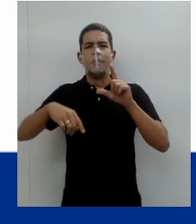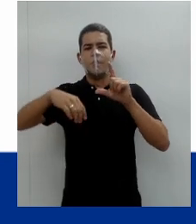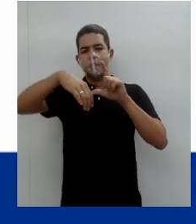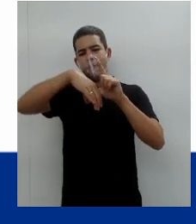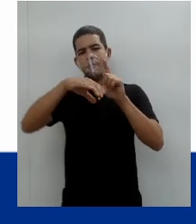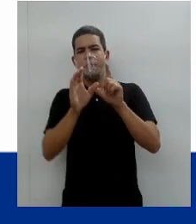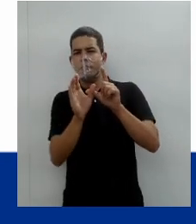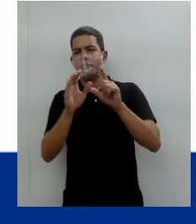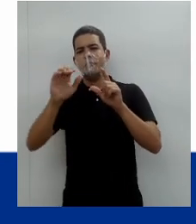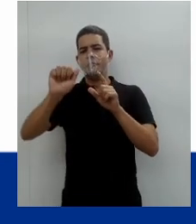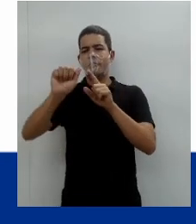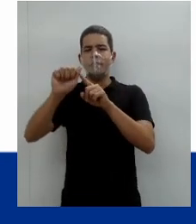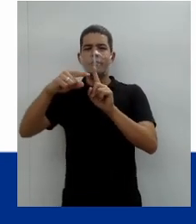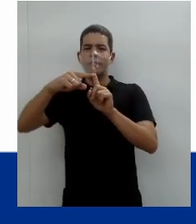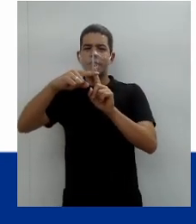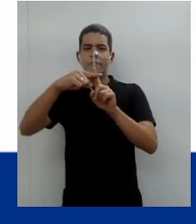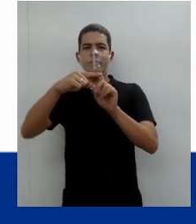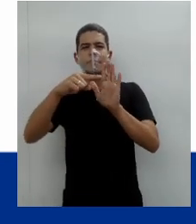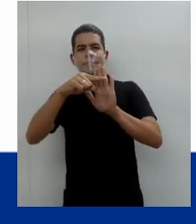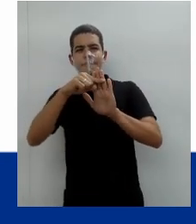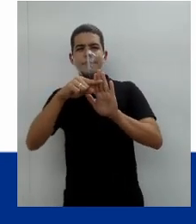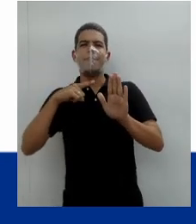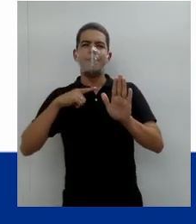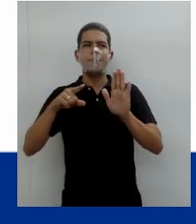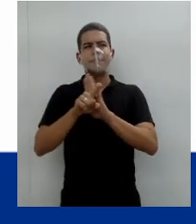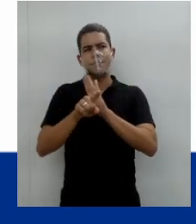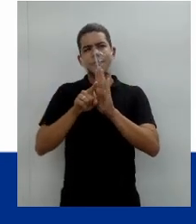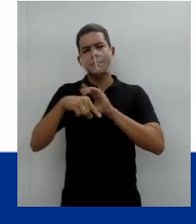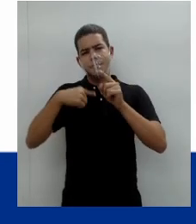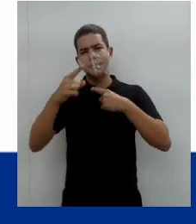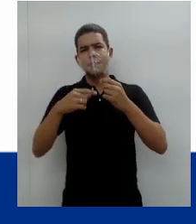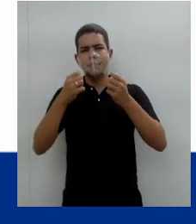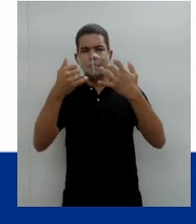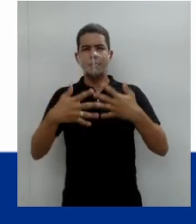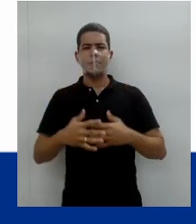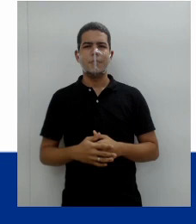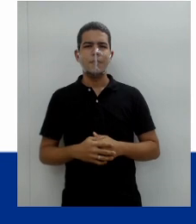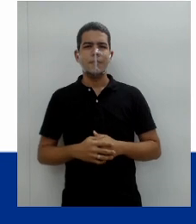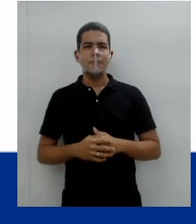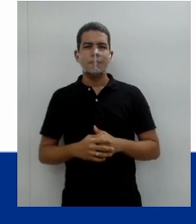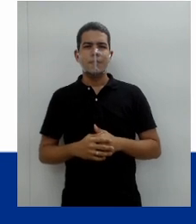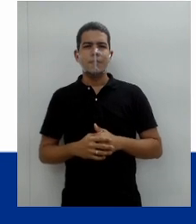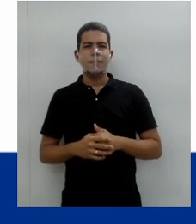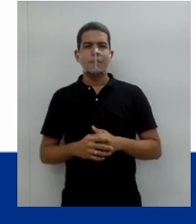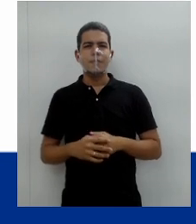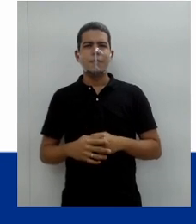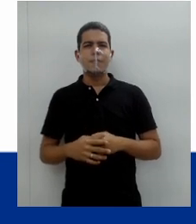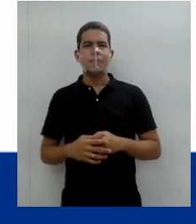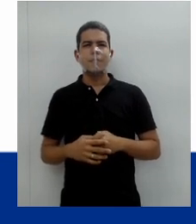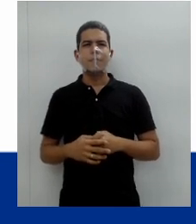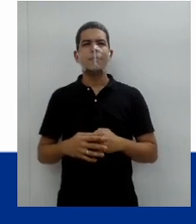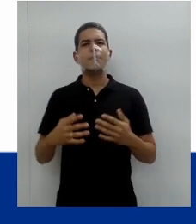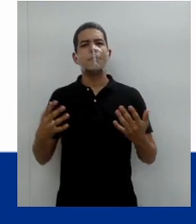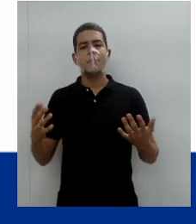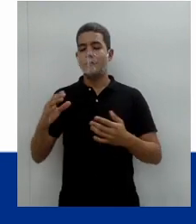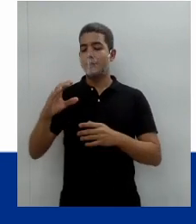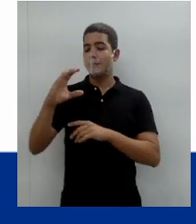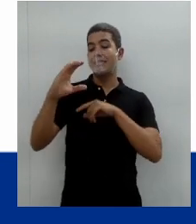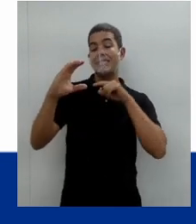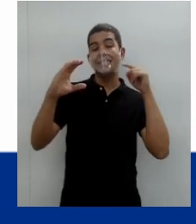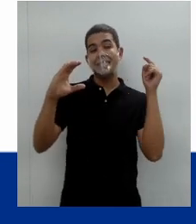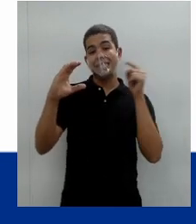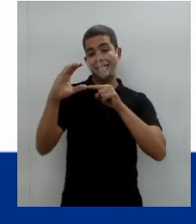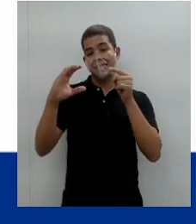ou para baixo. Isso é importante para algumas questões que a gente vai ver daqui a pouquinho. Olha só, o termo C da